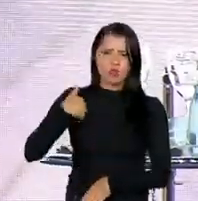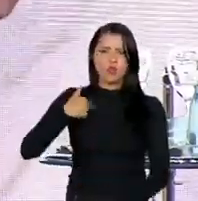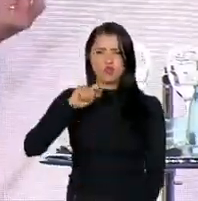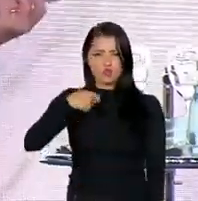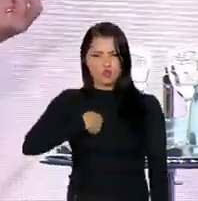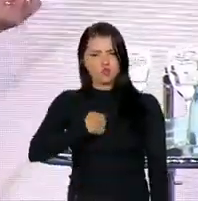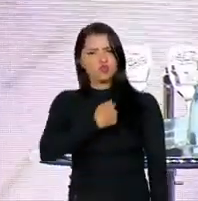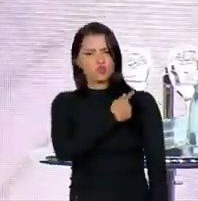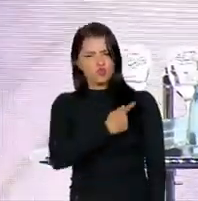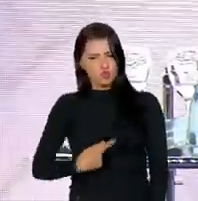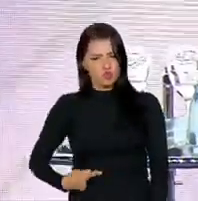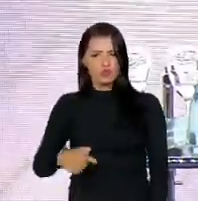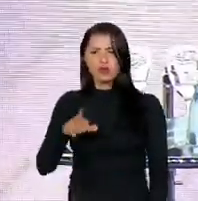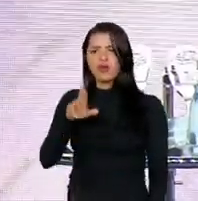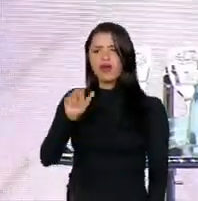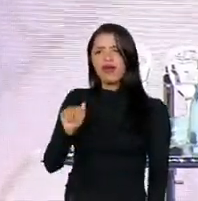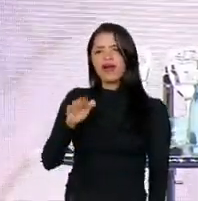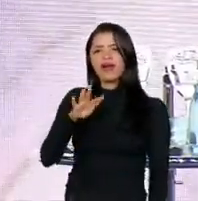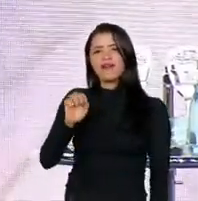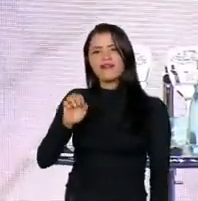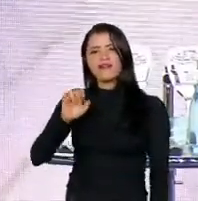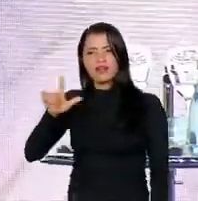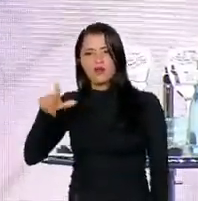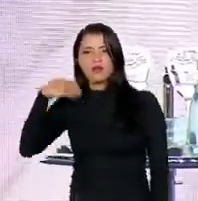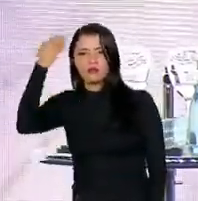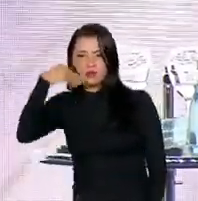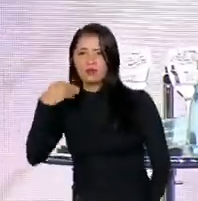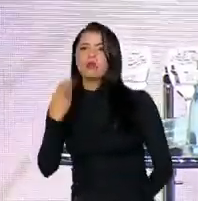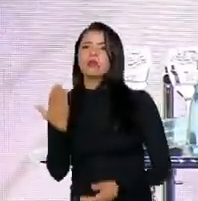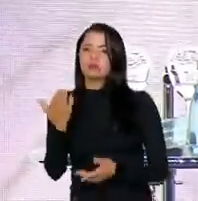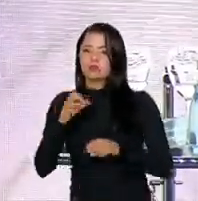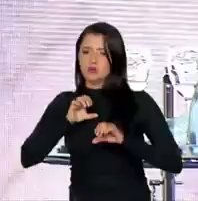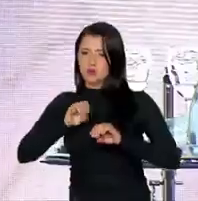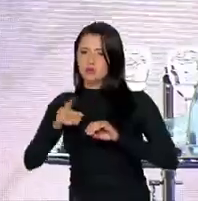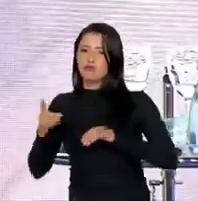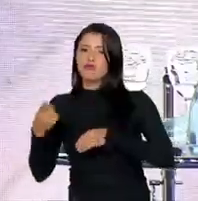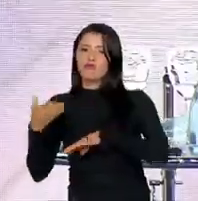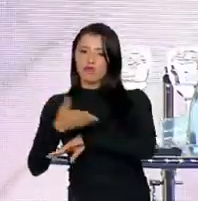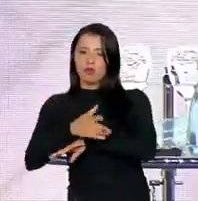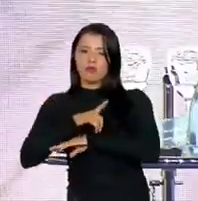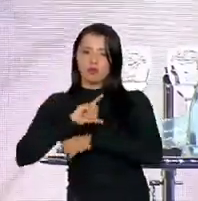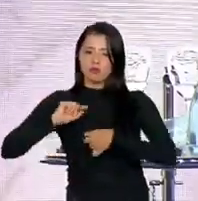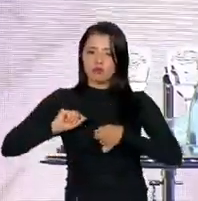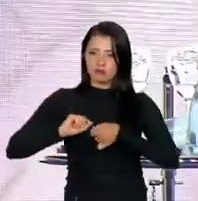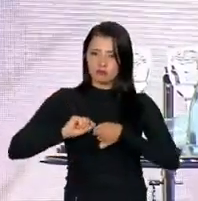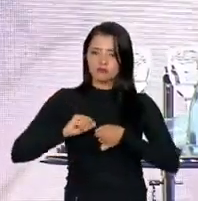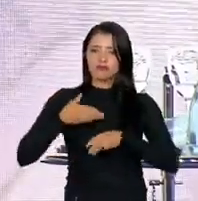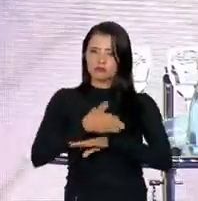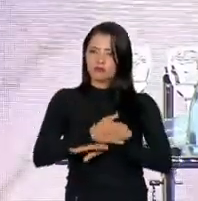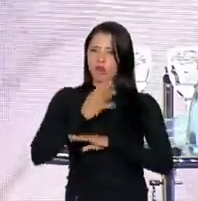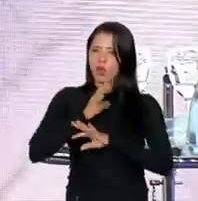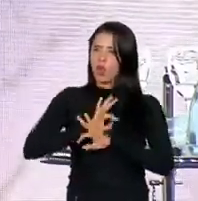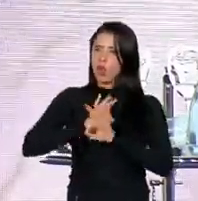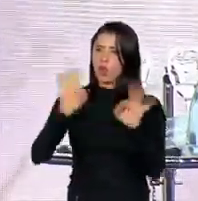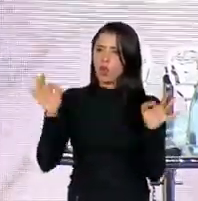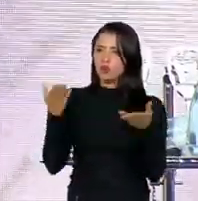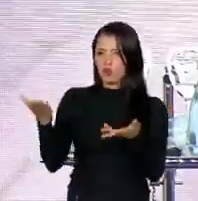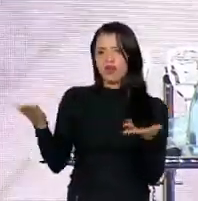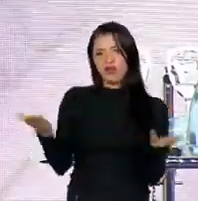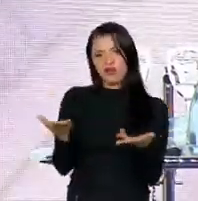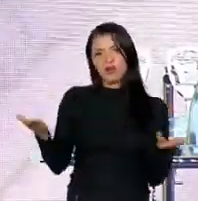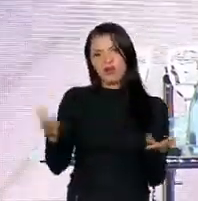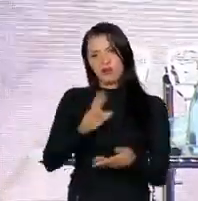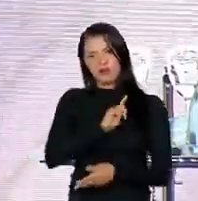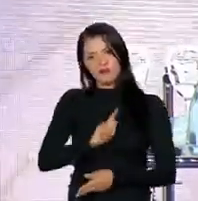o Rafael, que tem uma experiência em educação, é quem foi lá para a fazenda lá, deu tão bom que virou governador lá